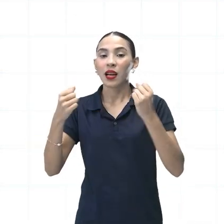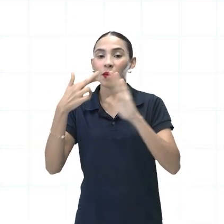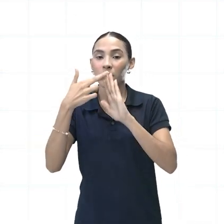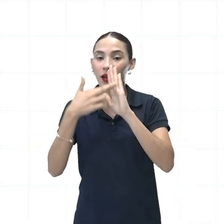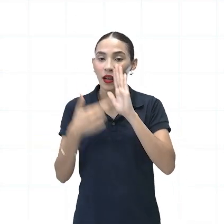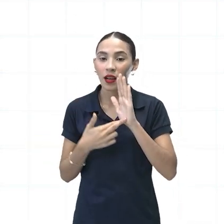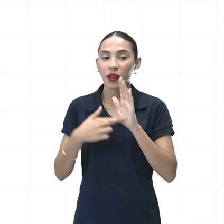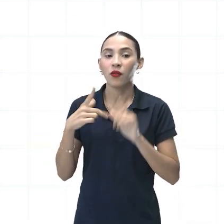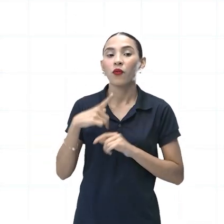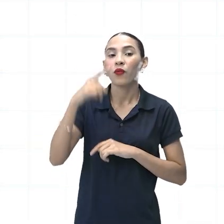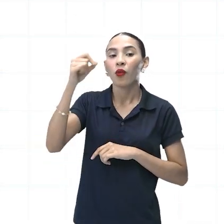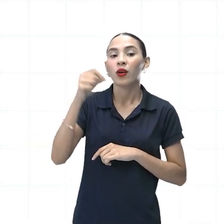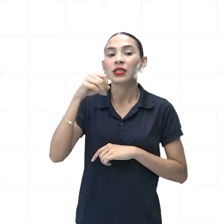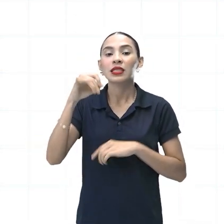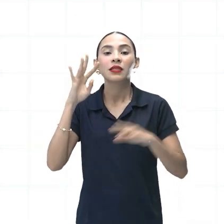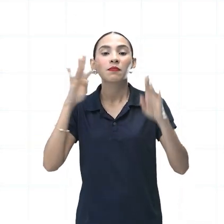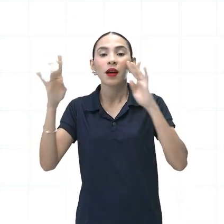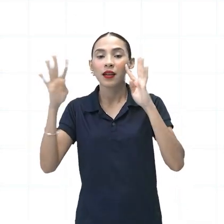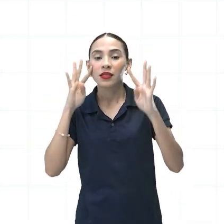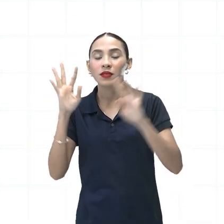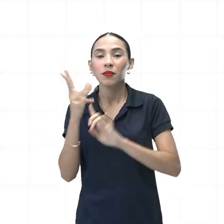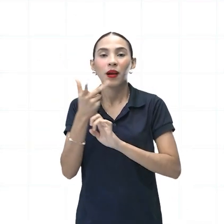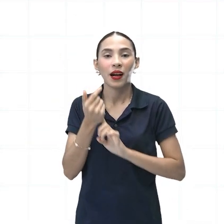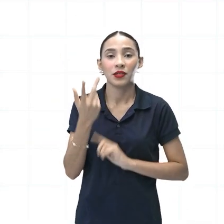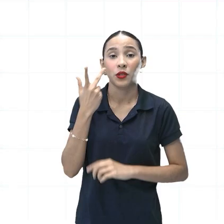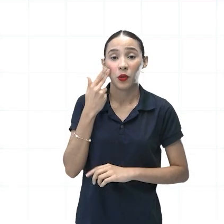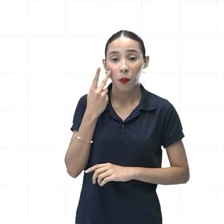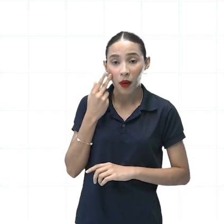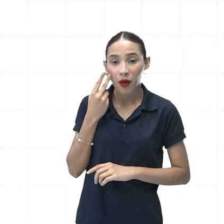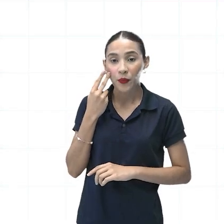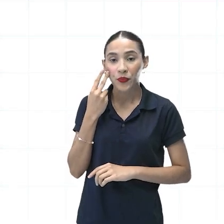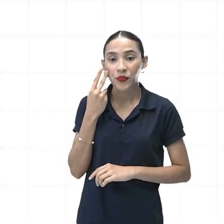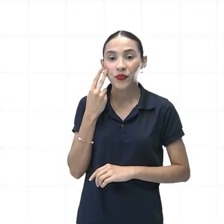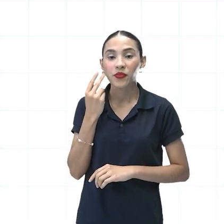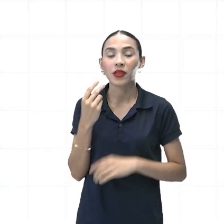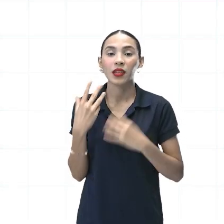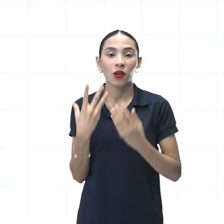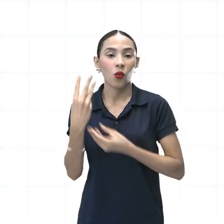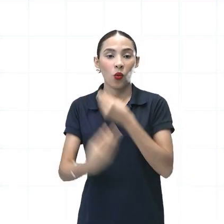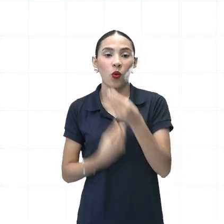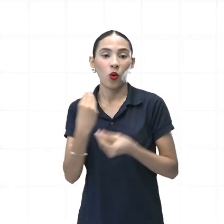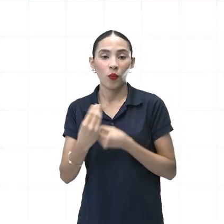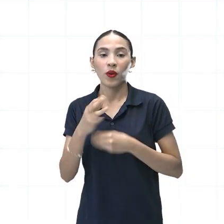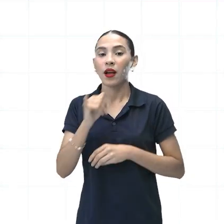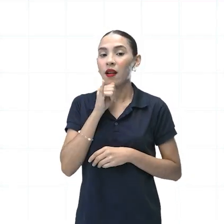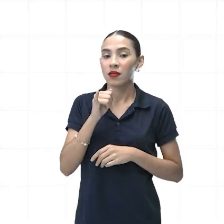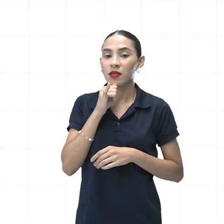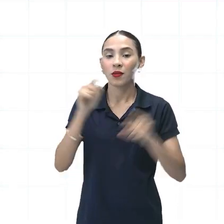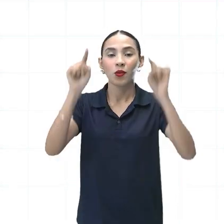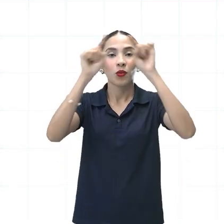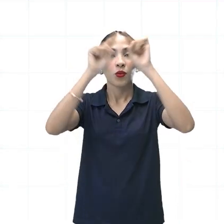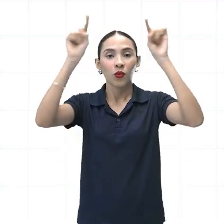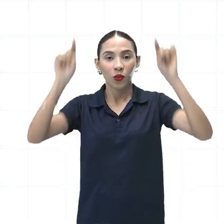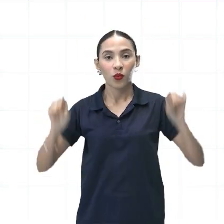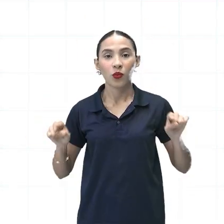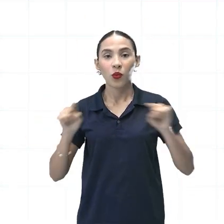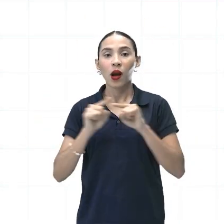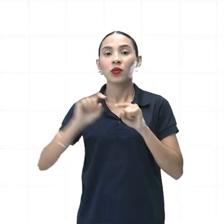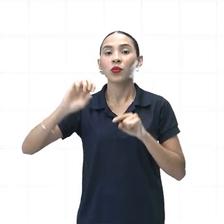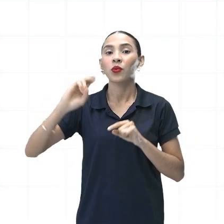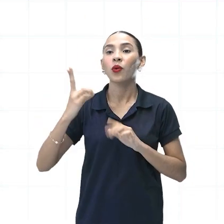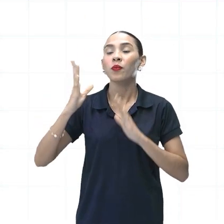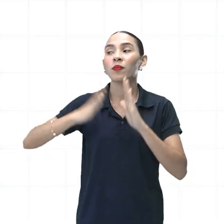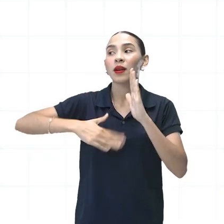né? Quando foge do que se imagina de uma arte normal, como, por exemplo, um quadro ou uma